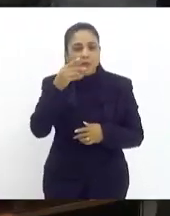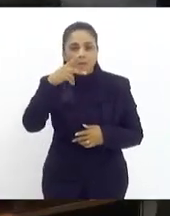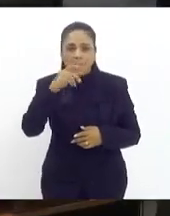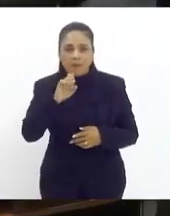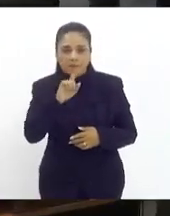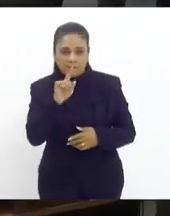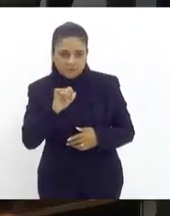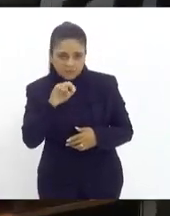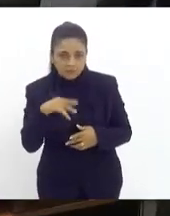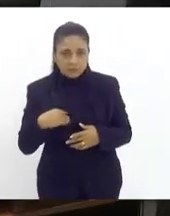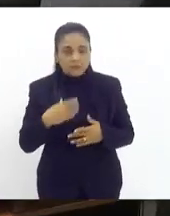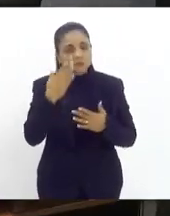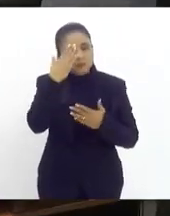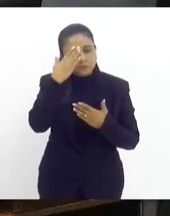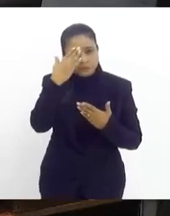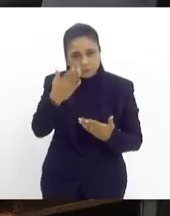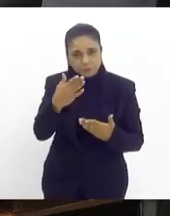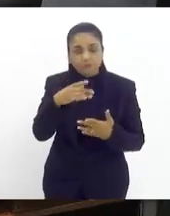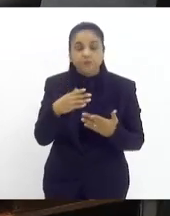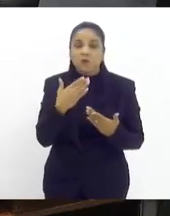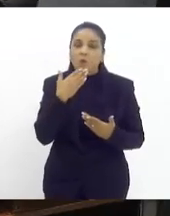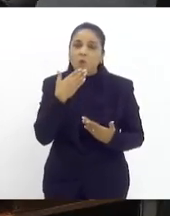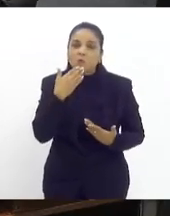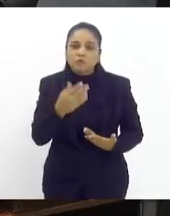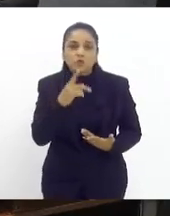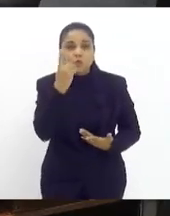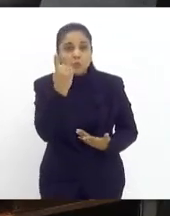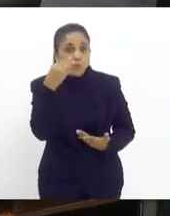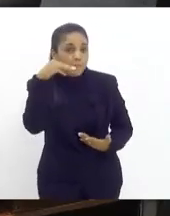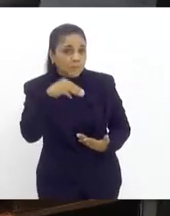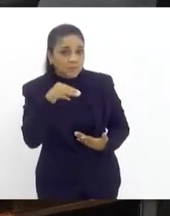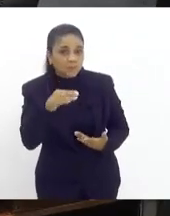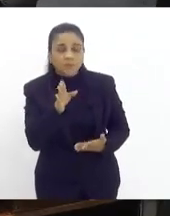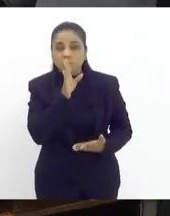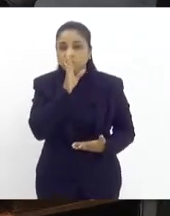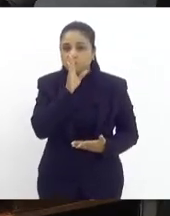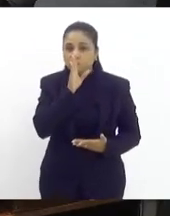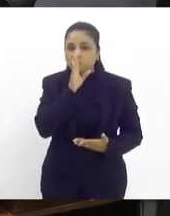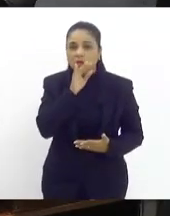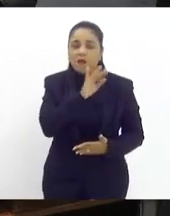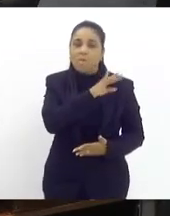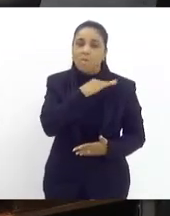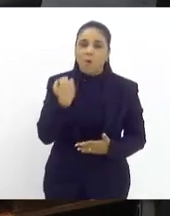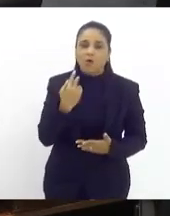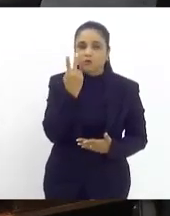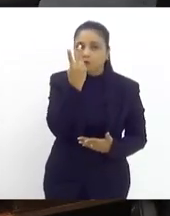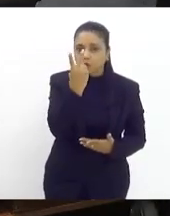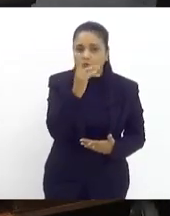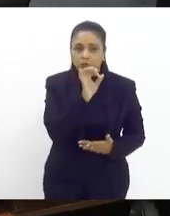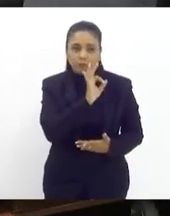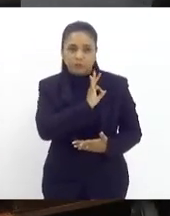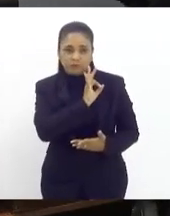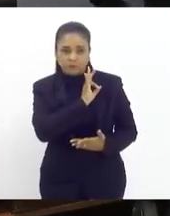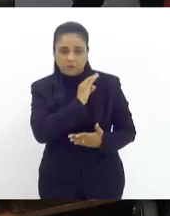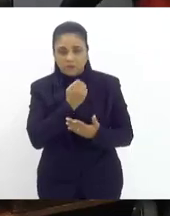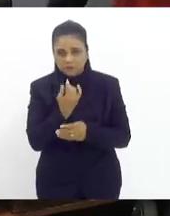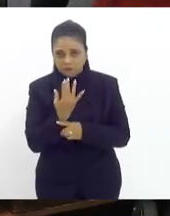só pedir um minuto de silêncio ao presente mais uma vez aqui nessa casa pela morte dos dois policiais de Duque